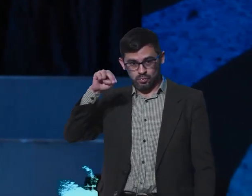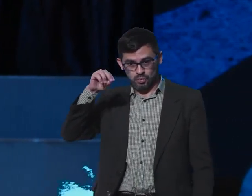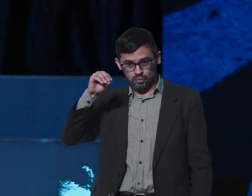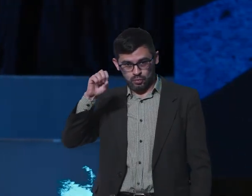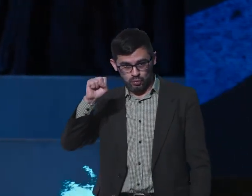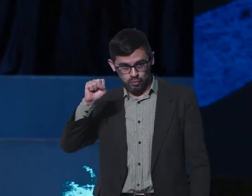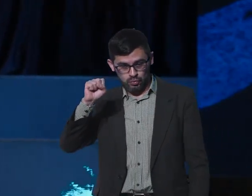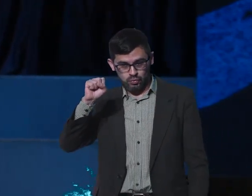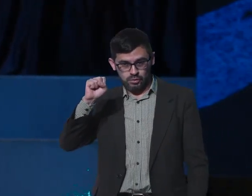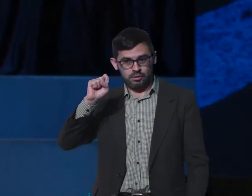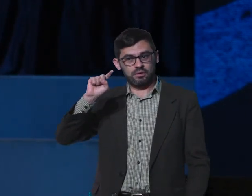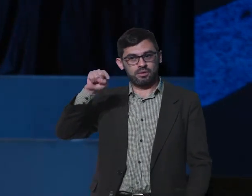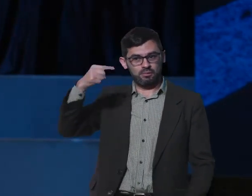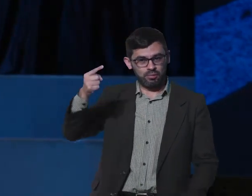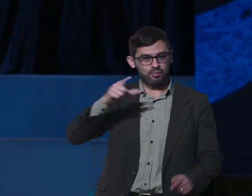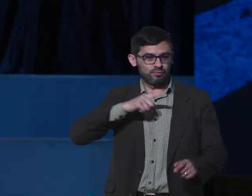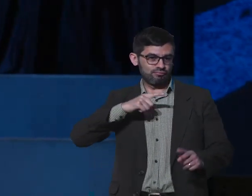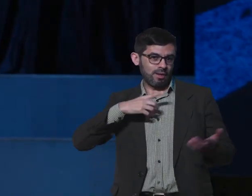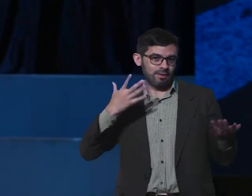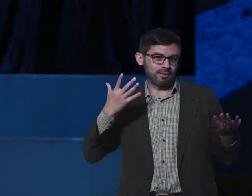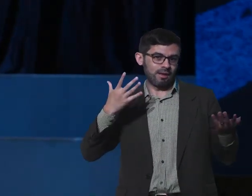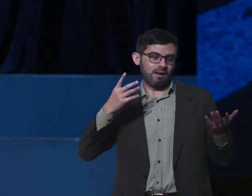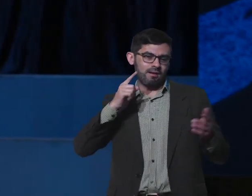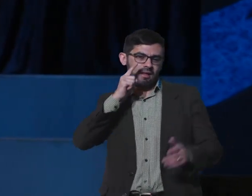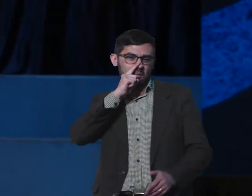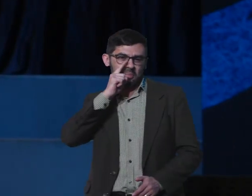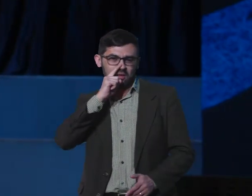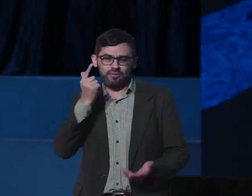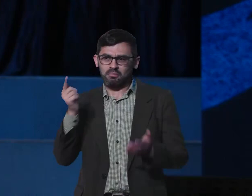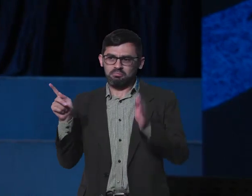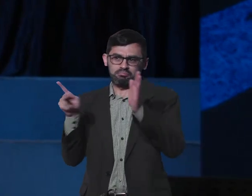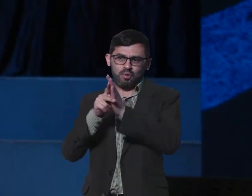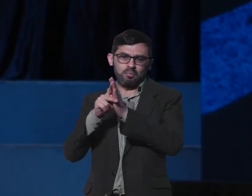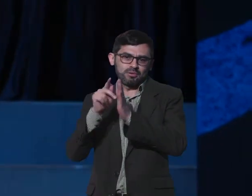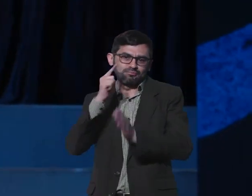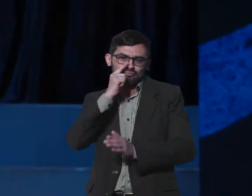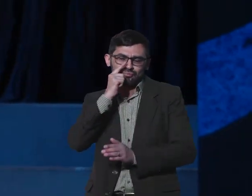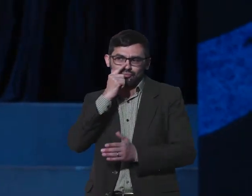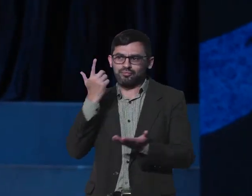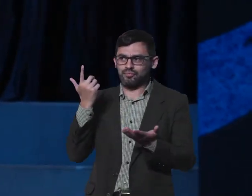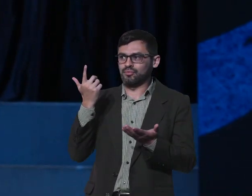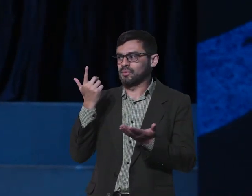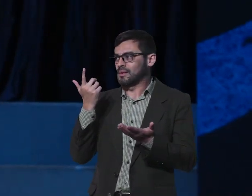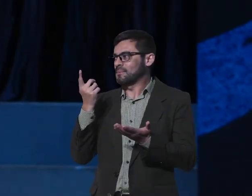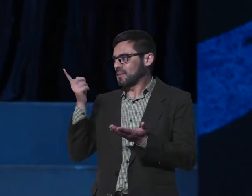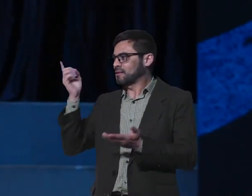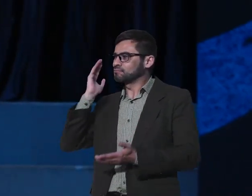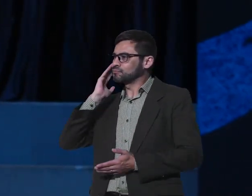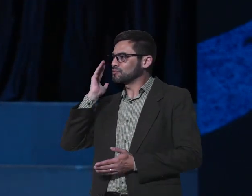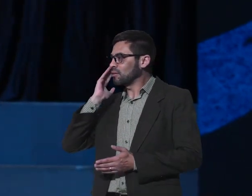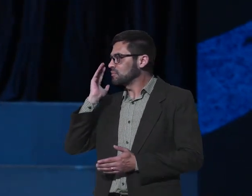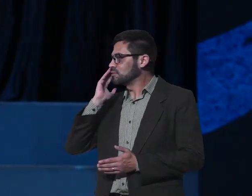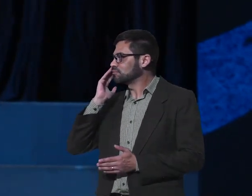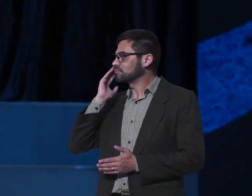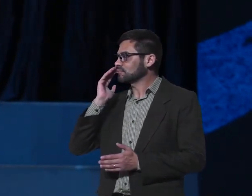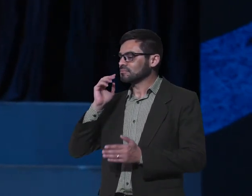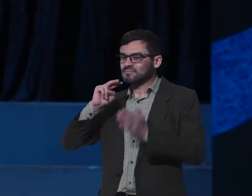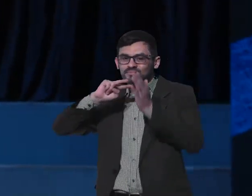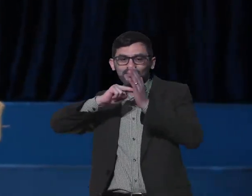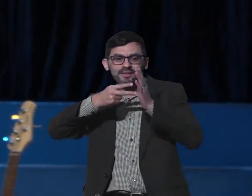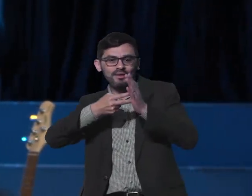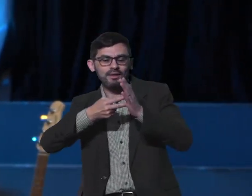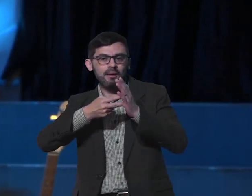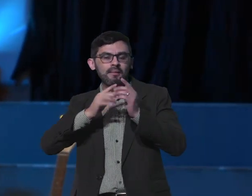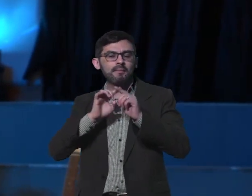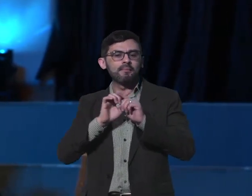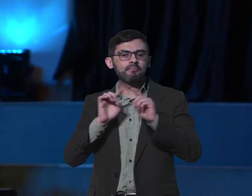palavra cronologia. Sabia dessa, né, Thaís? Thaís fez assim com a cabeça, parece que sabia.